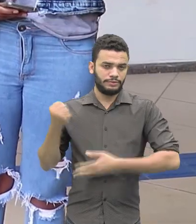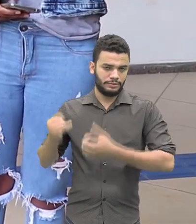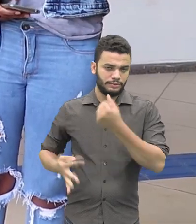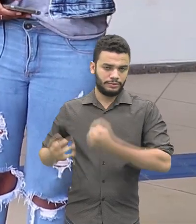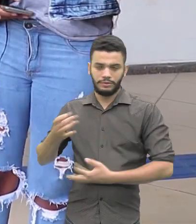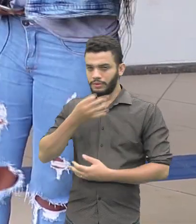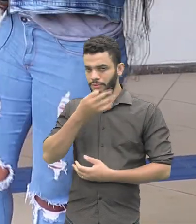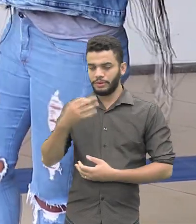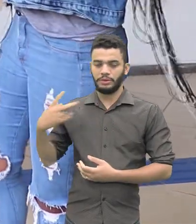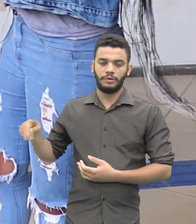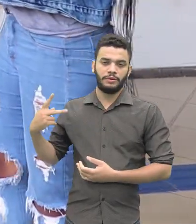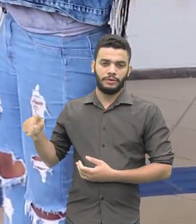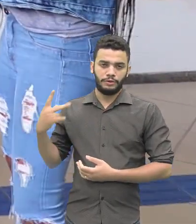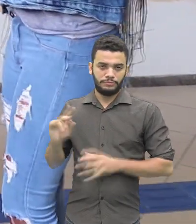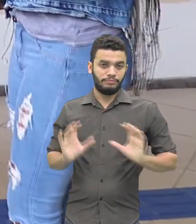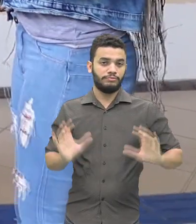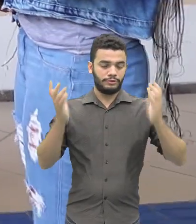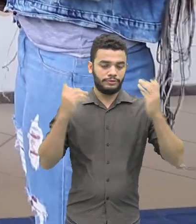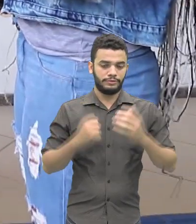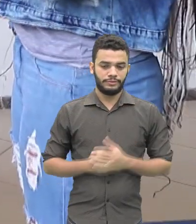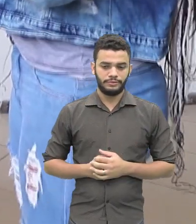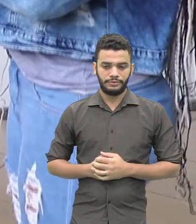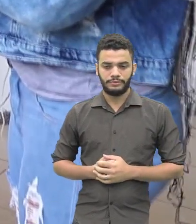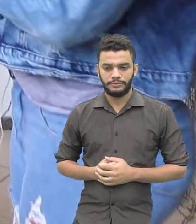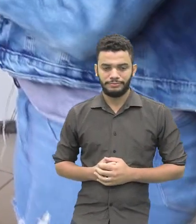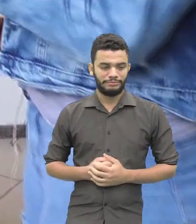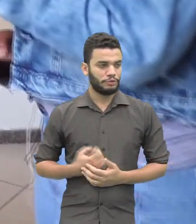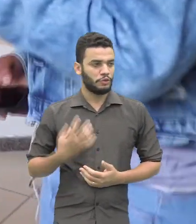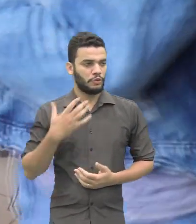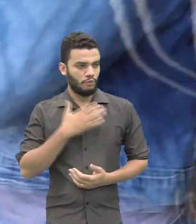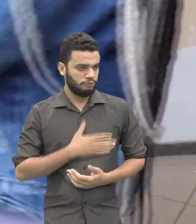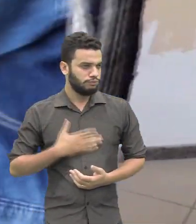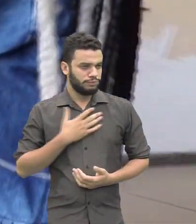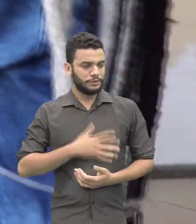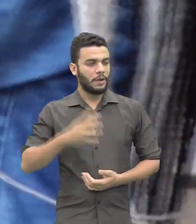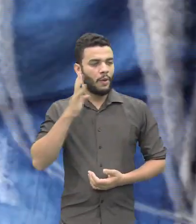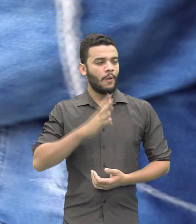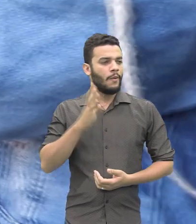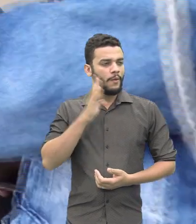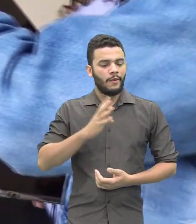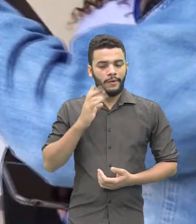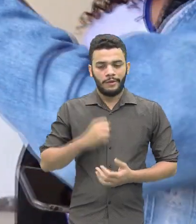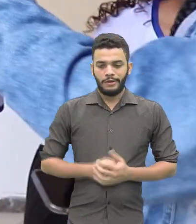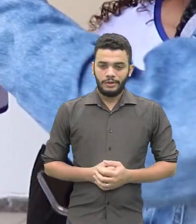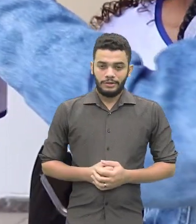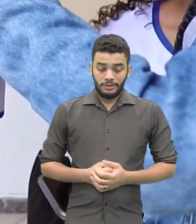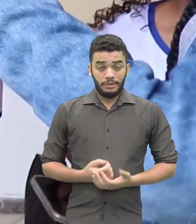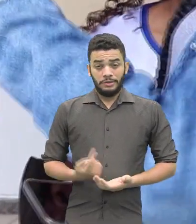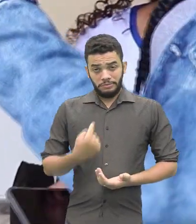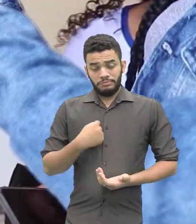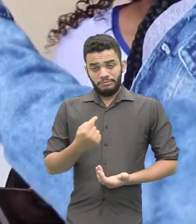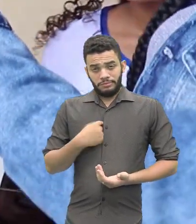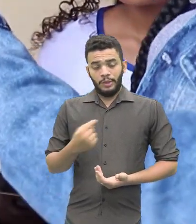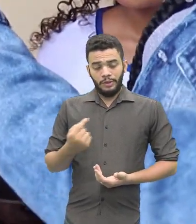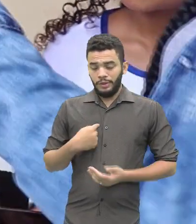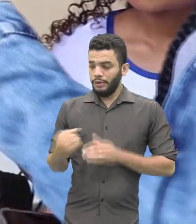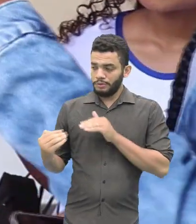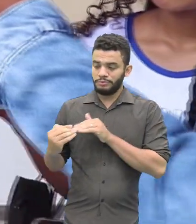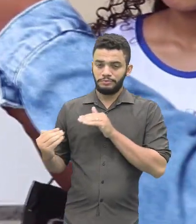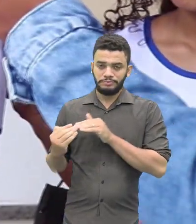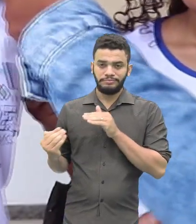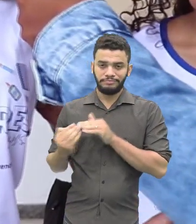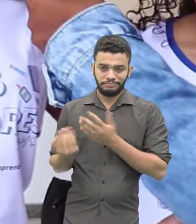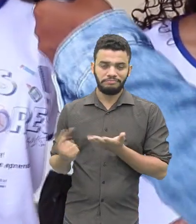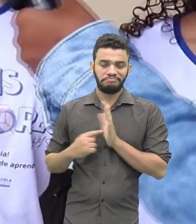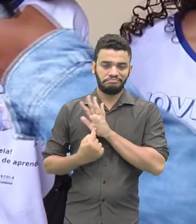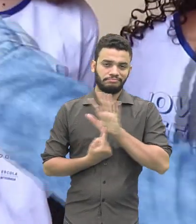neste evento E aí foi muito bom eu gostei foi muito legal né Alice nos trataram muito bem Foi